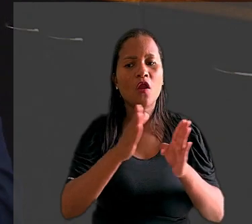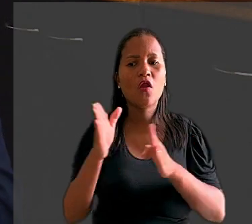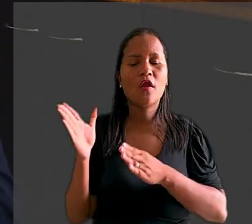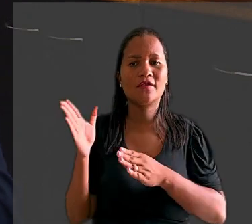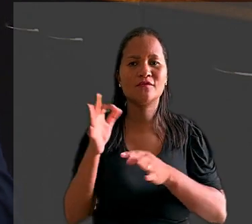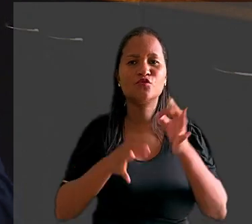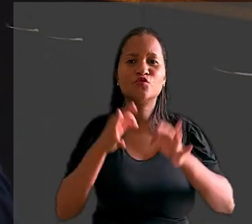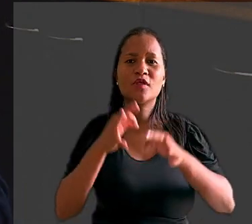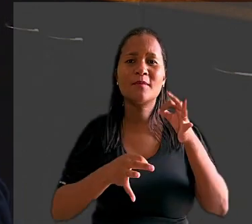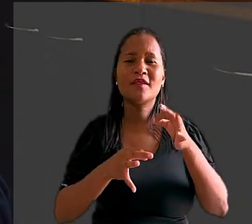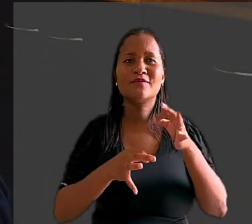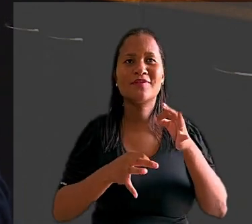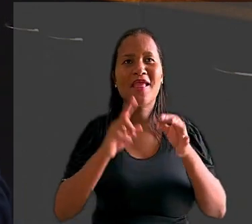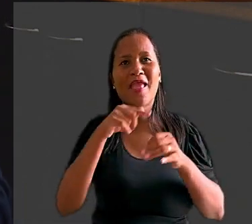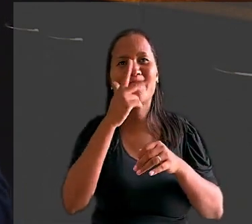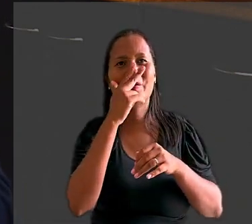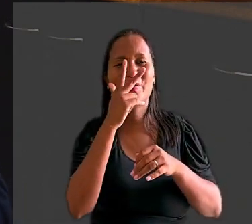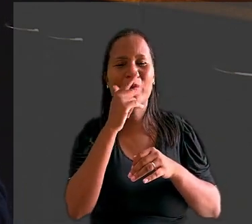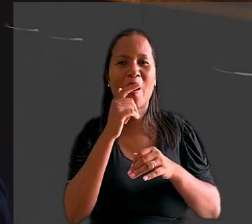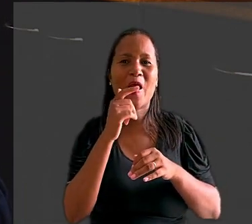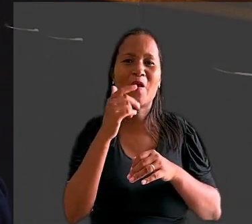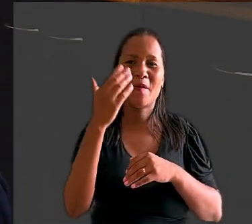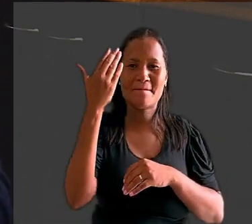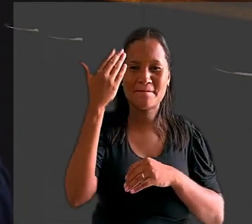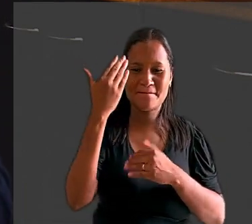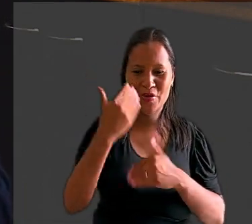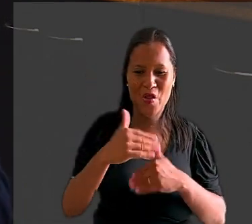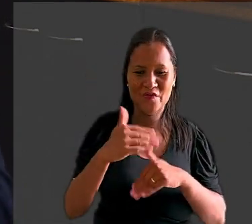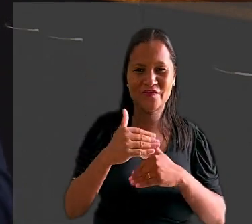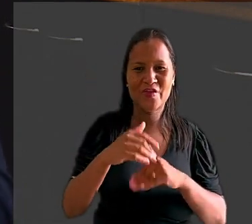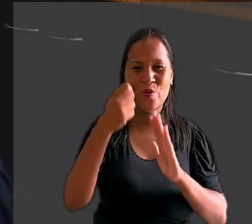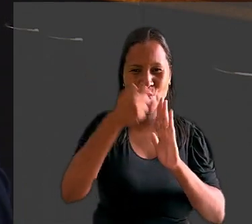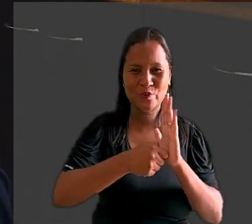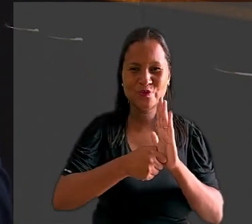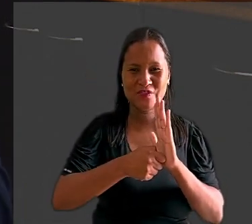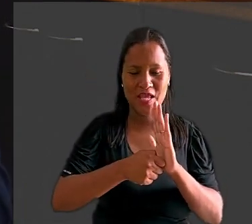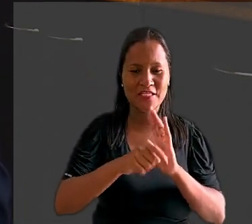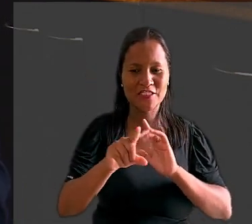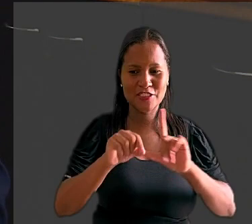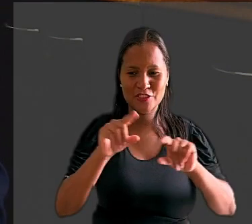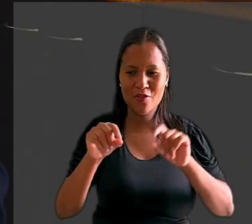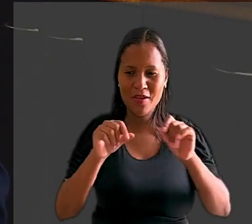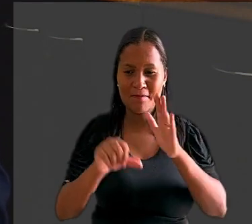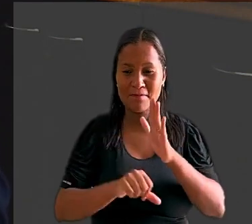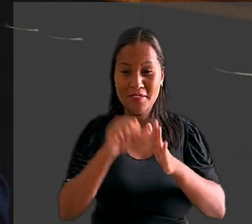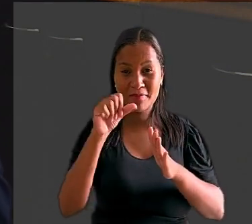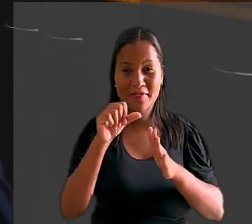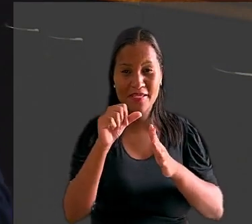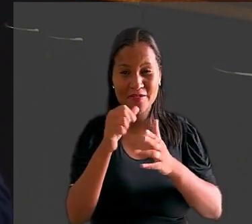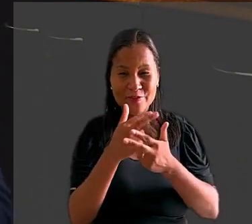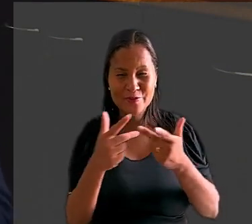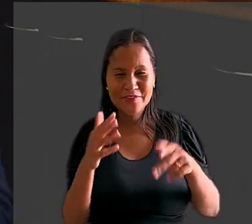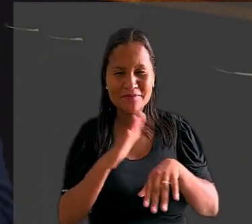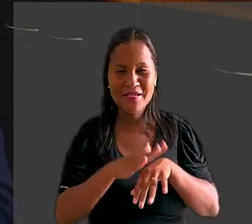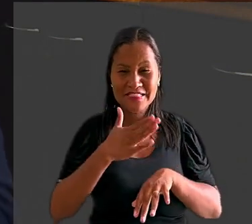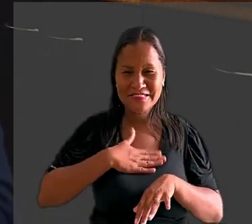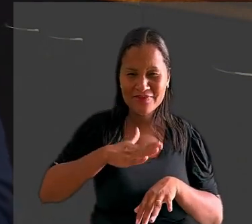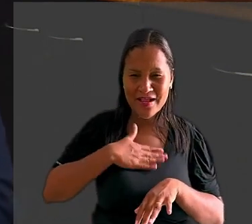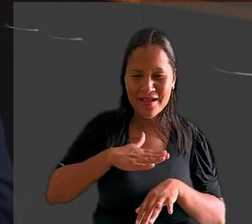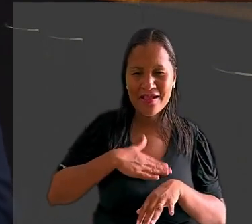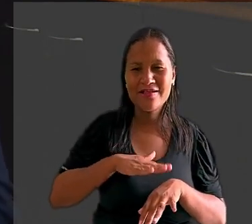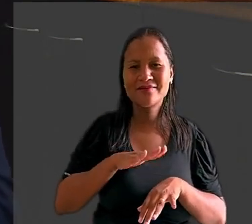ordem de julgamento. Costumo falar que é como uma prova de concurso. Você soluciona primeiro aquelas questões que são mais pacíficas,